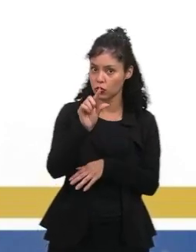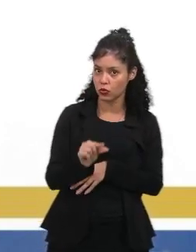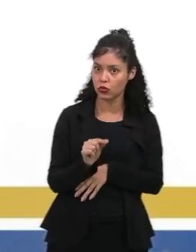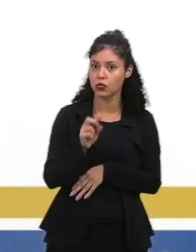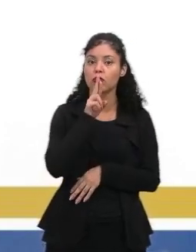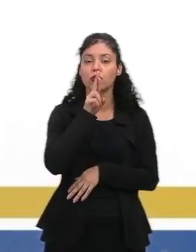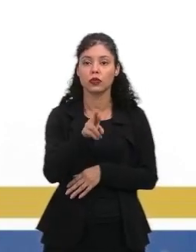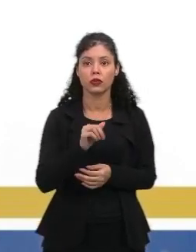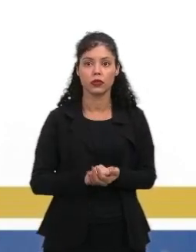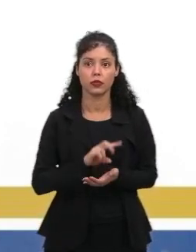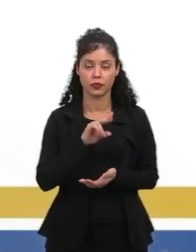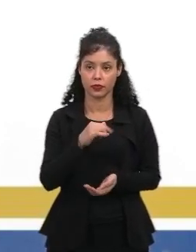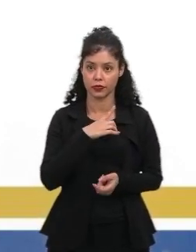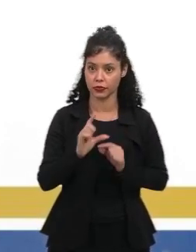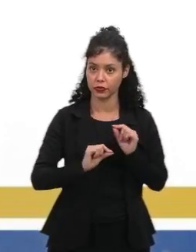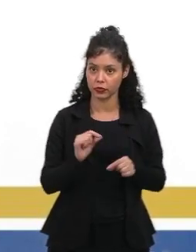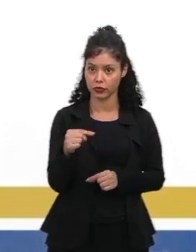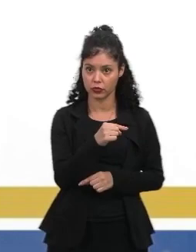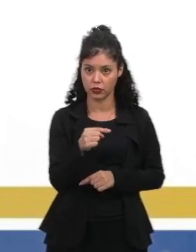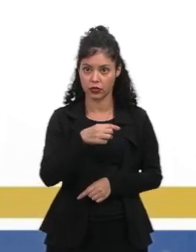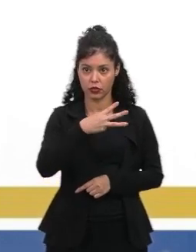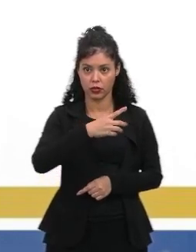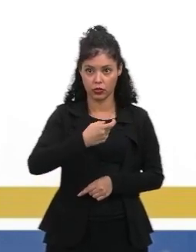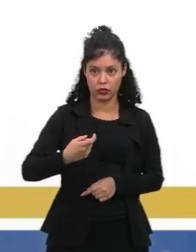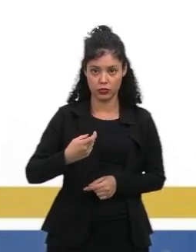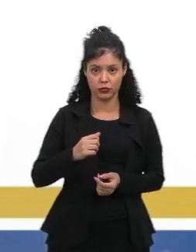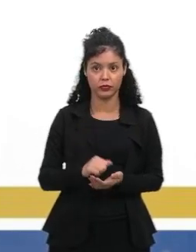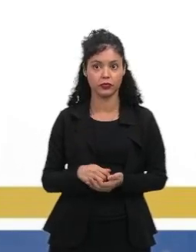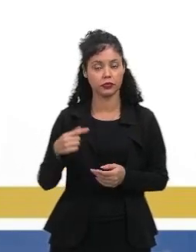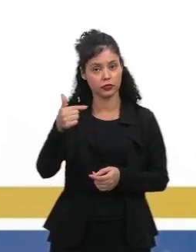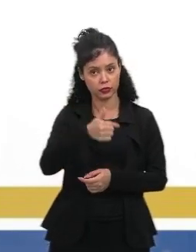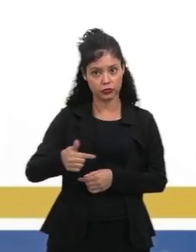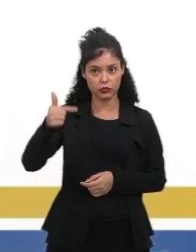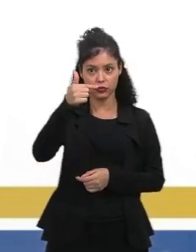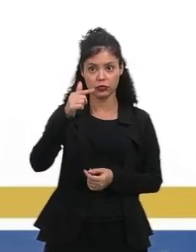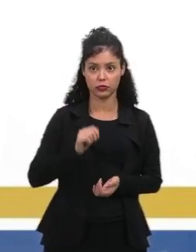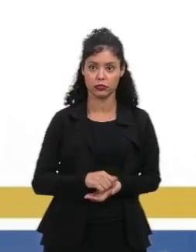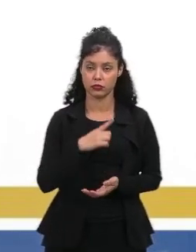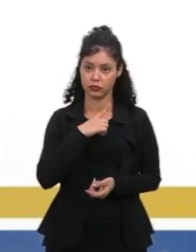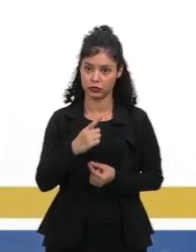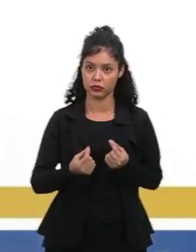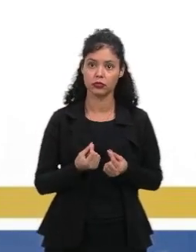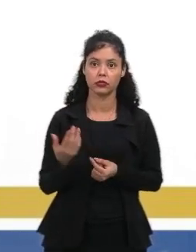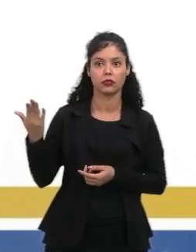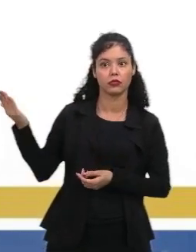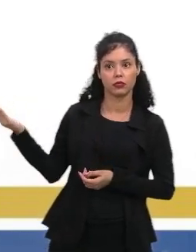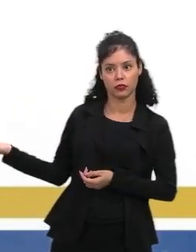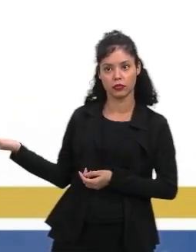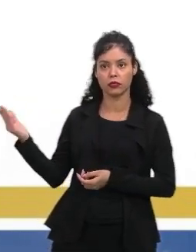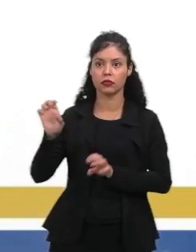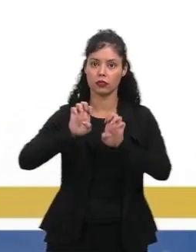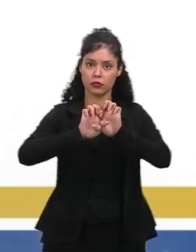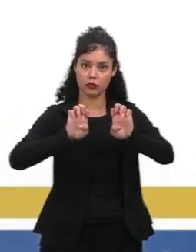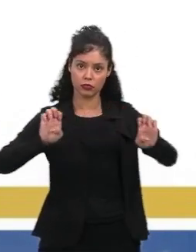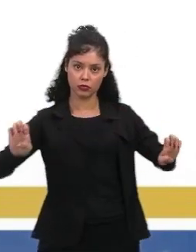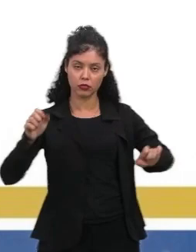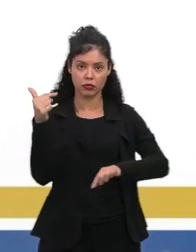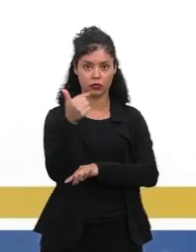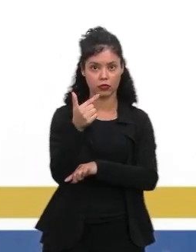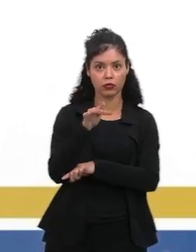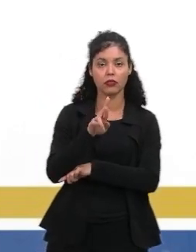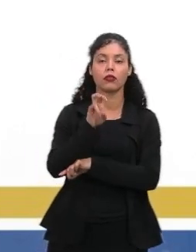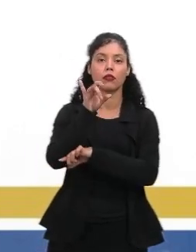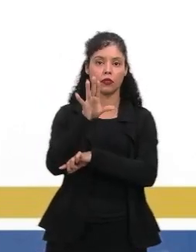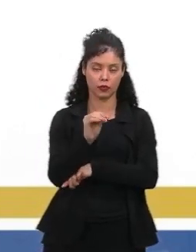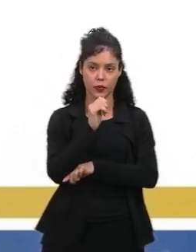essa continha, que vai dar menos 3x ao quadrado. Então, aqui temos aqui a nossa equação do segundo grau. Lembrando que a equação do